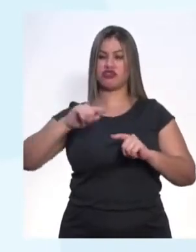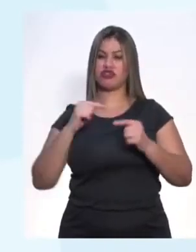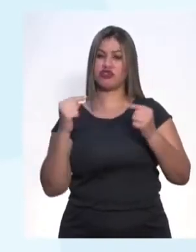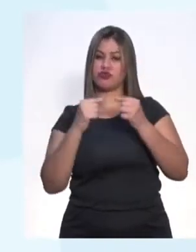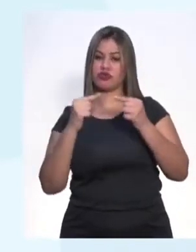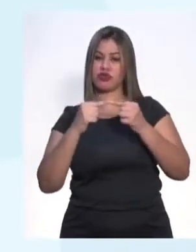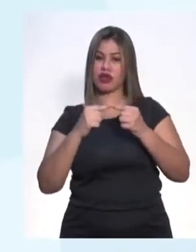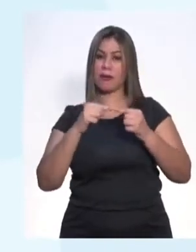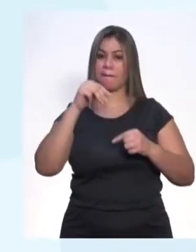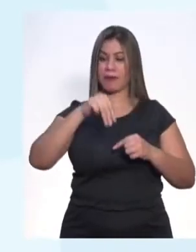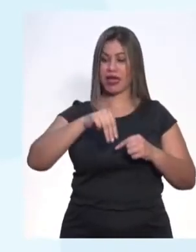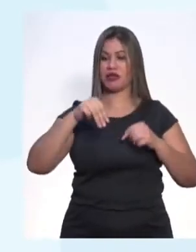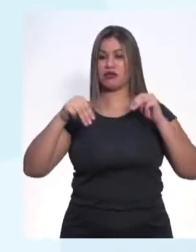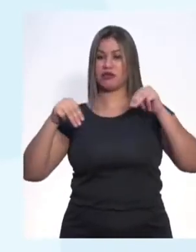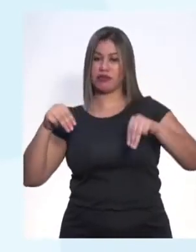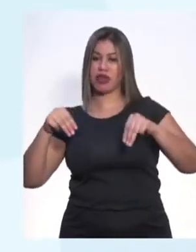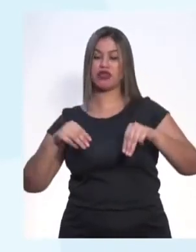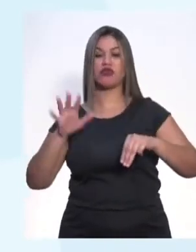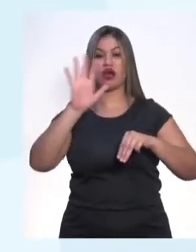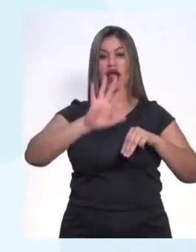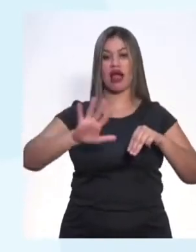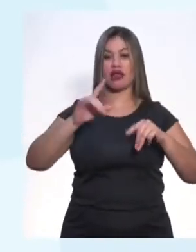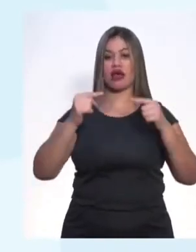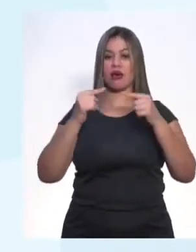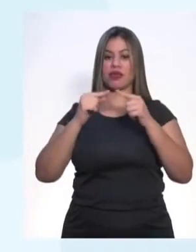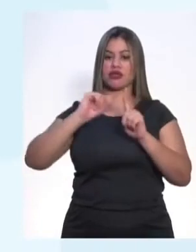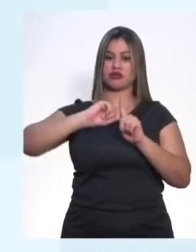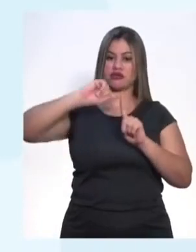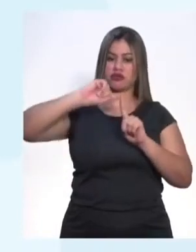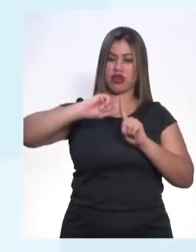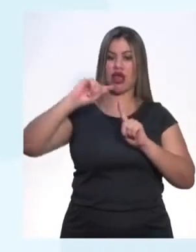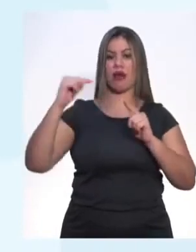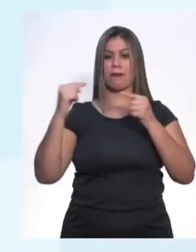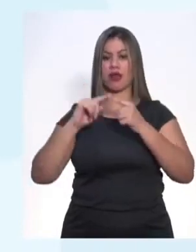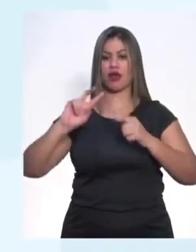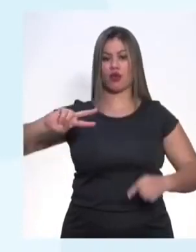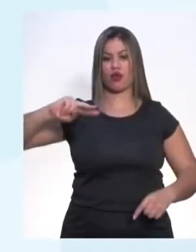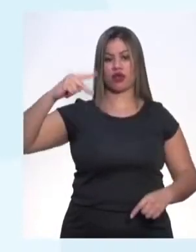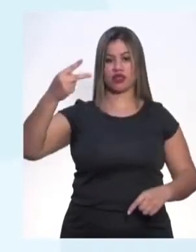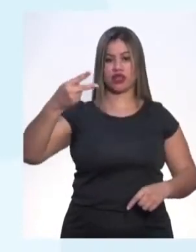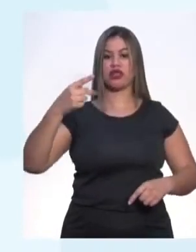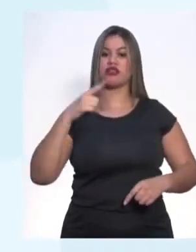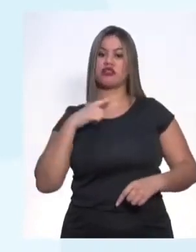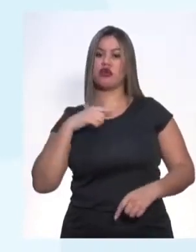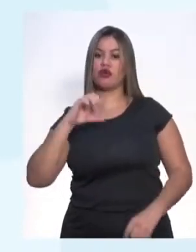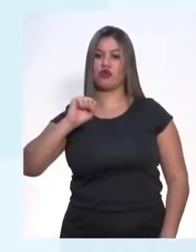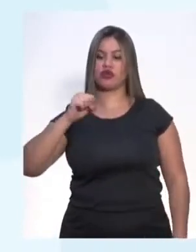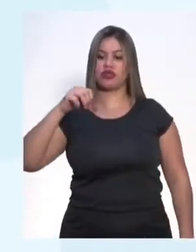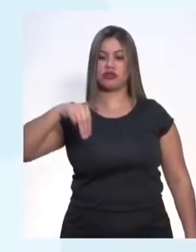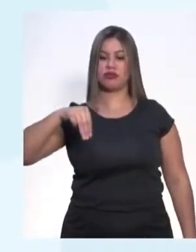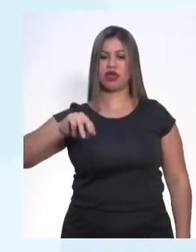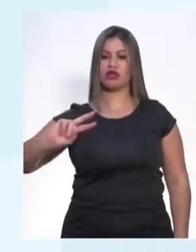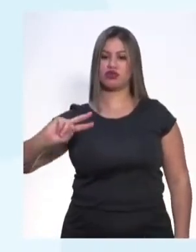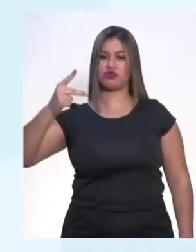por metros, toda vez que fala em área, a unidade está elevada ao quadrado. Então, a gente tem 80 metros quadrados,